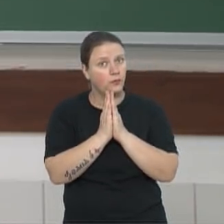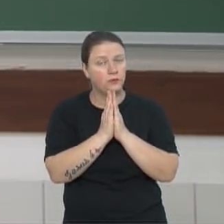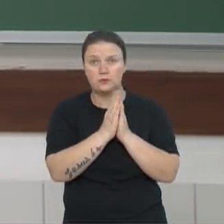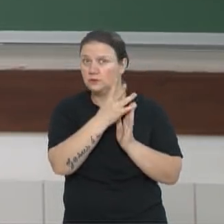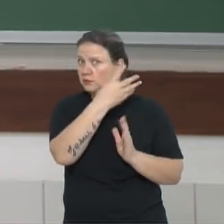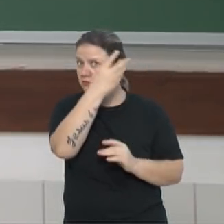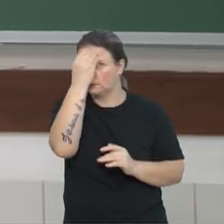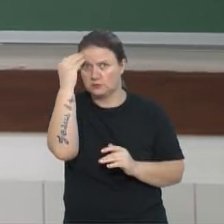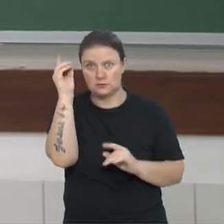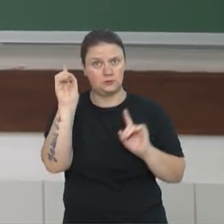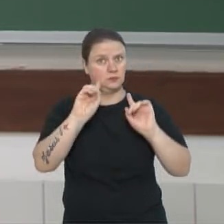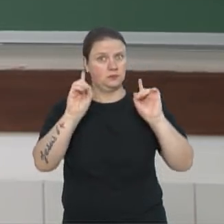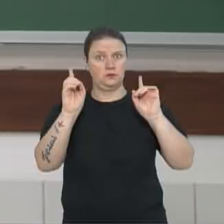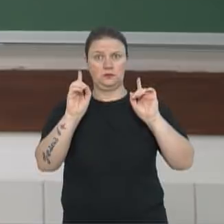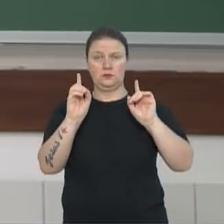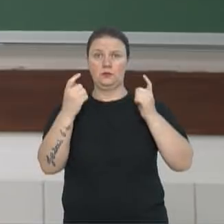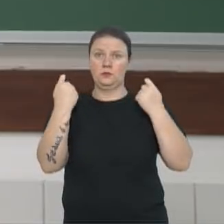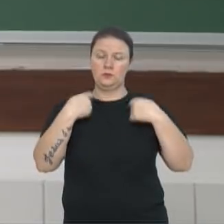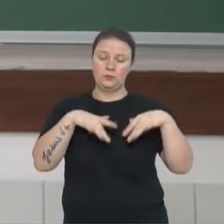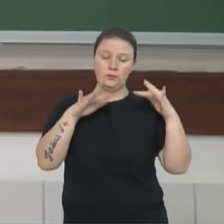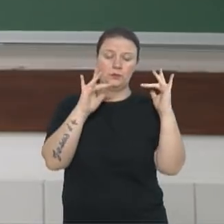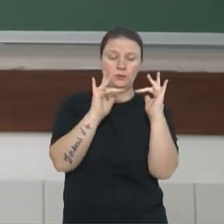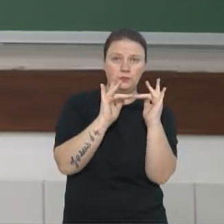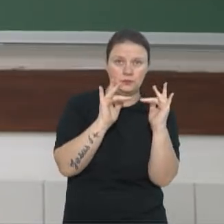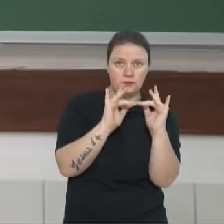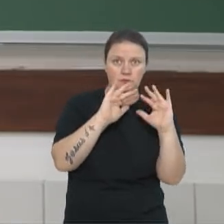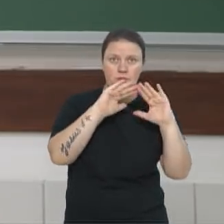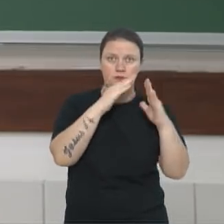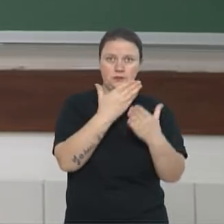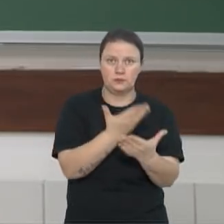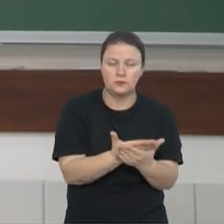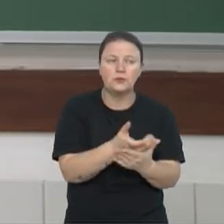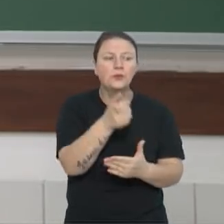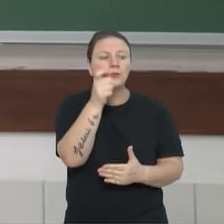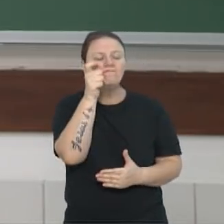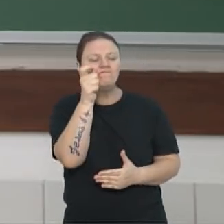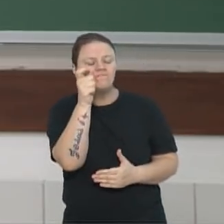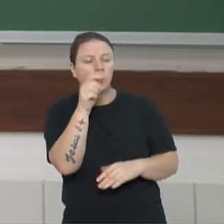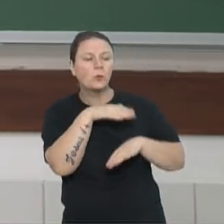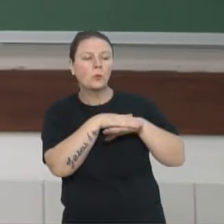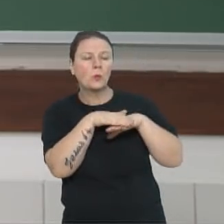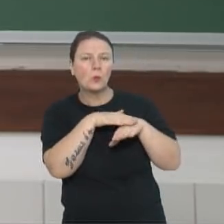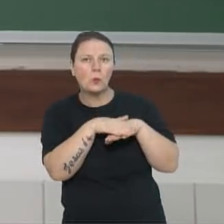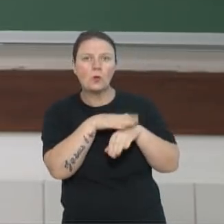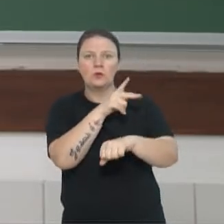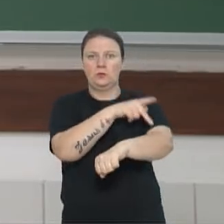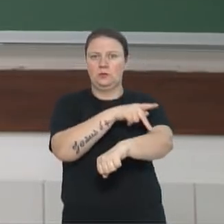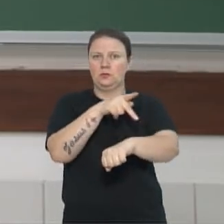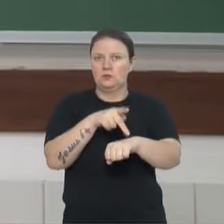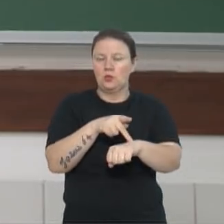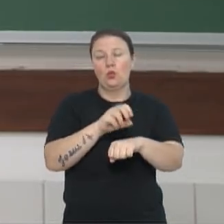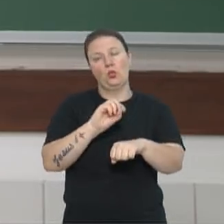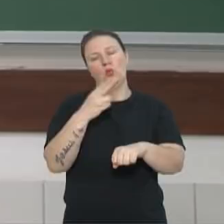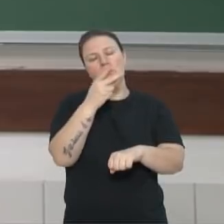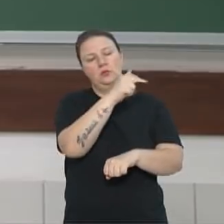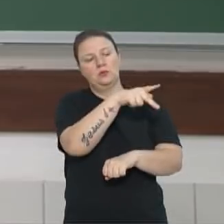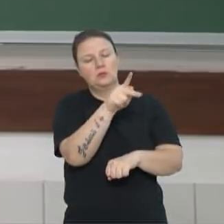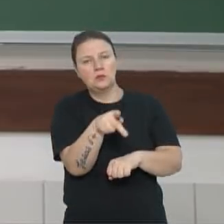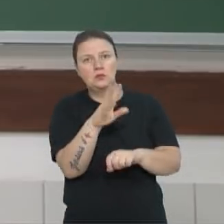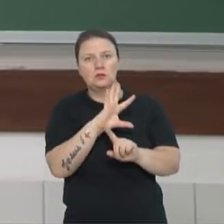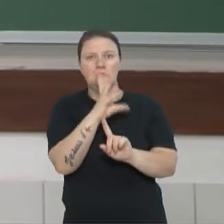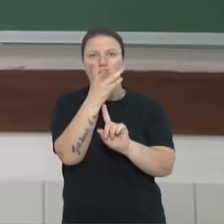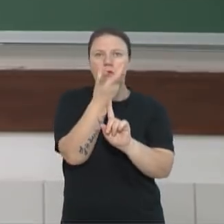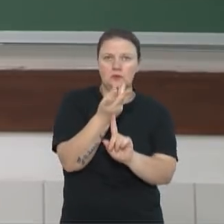esqueça, entre em contato com a sua escola e veja com a escola, com a pedagoga, com a professora ou professor de